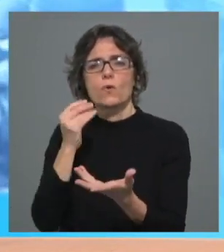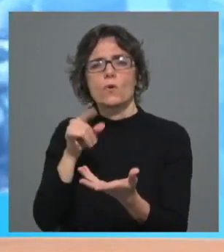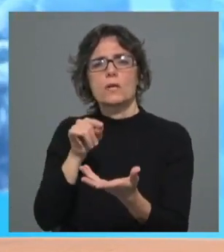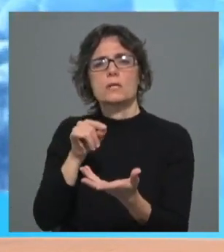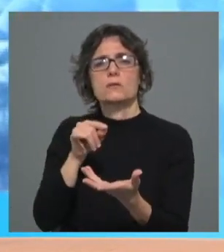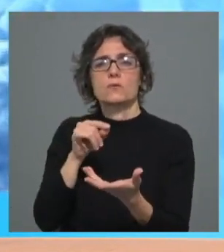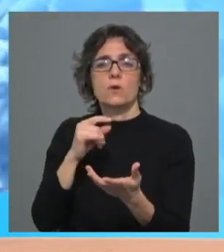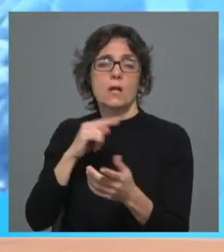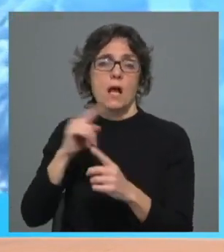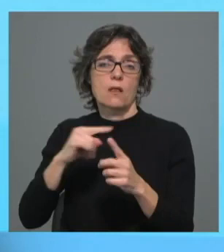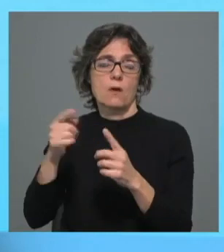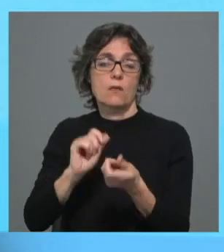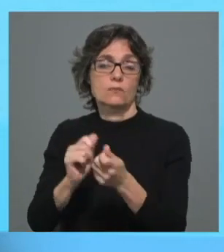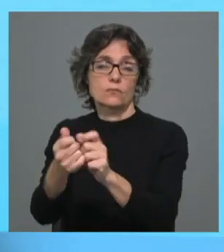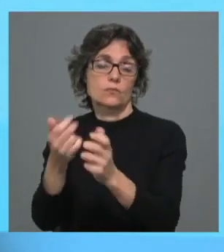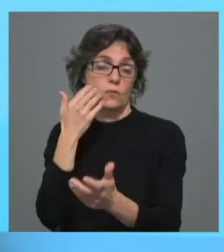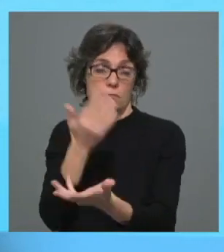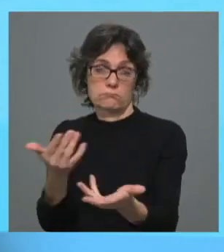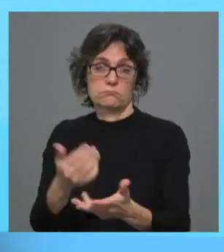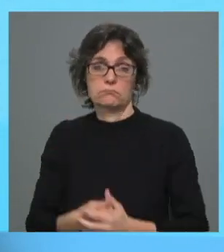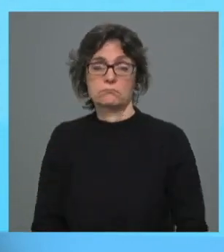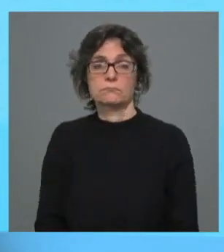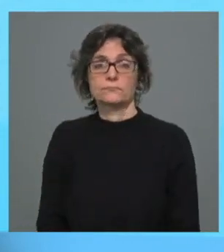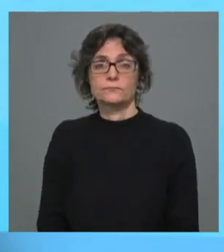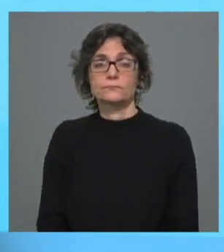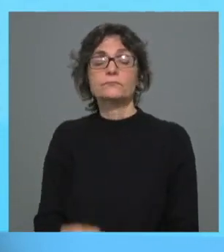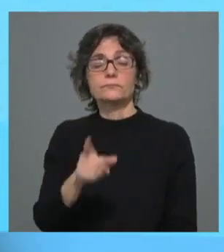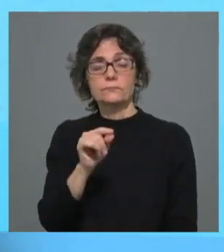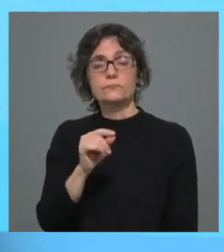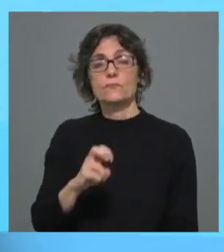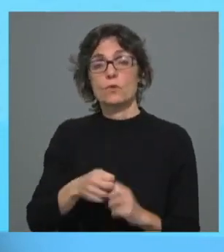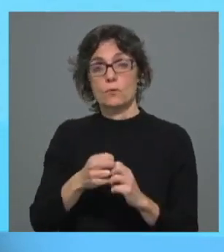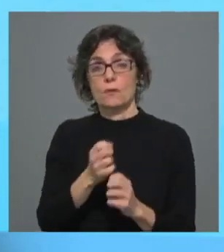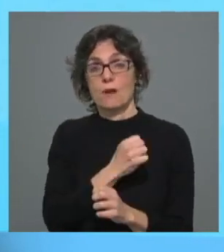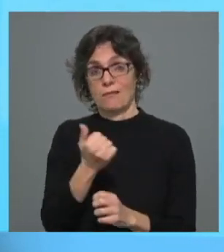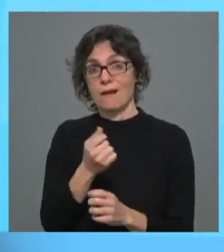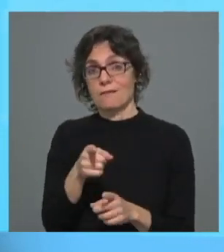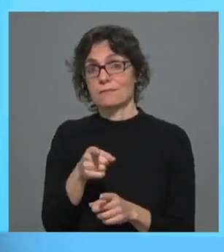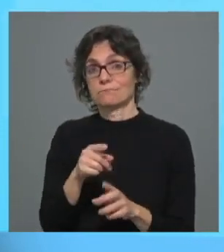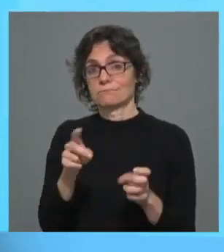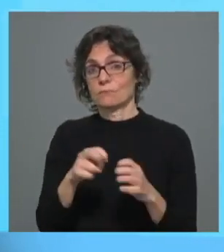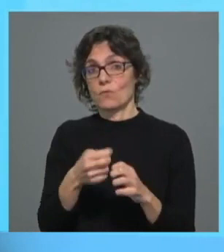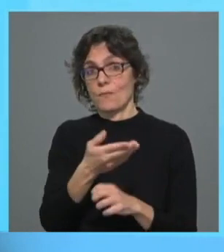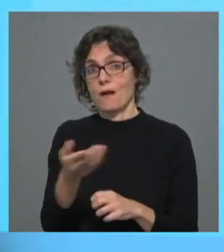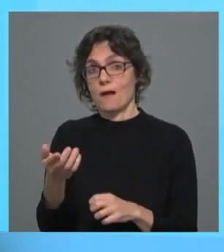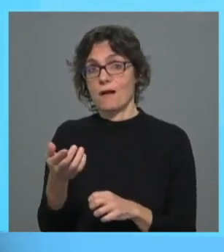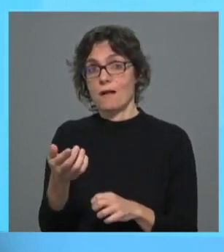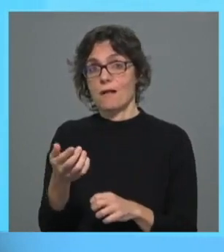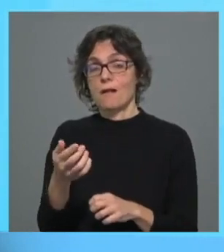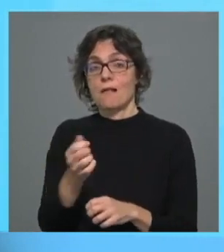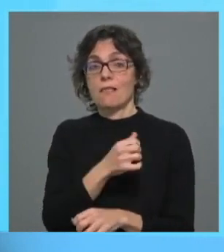de mês para mês é esta circunstância também revelou o problema da Habitação na cidade São pessoas que